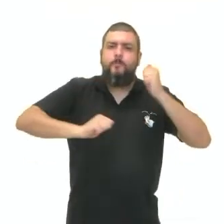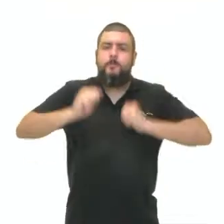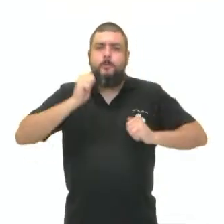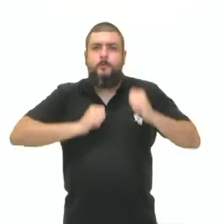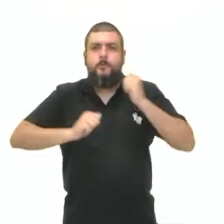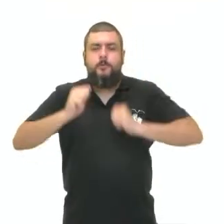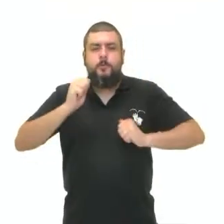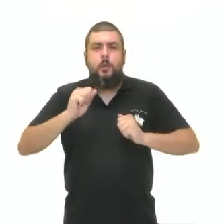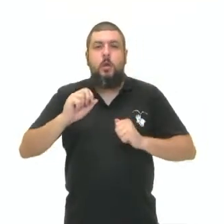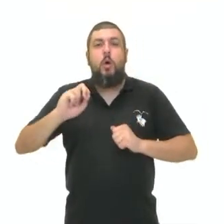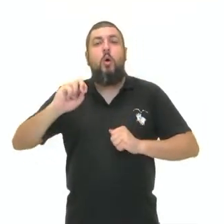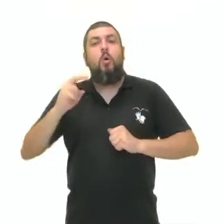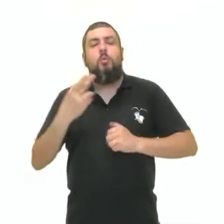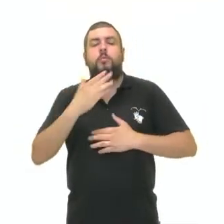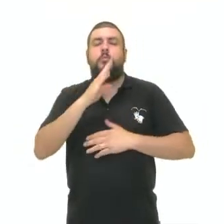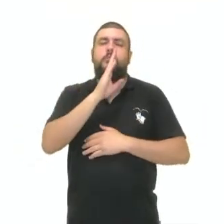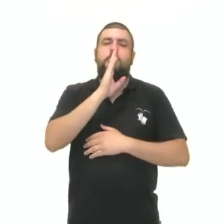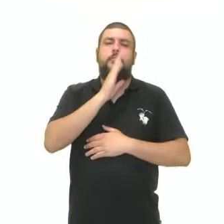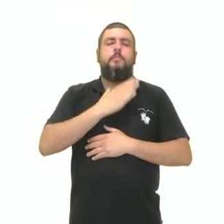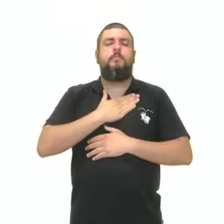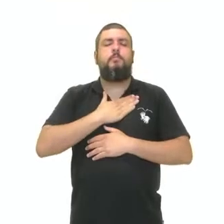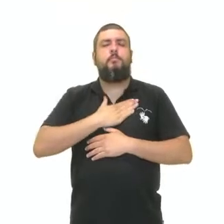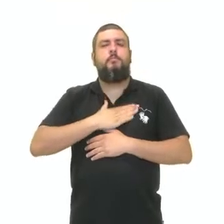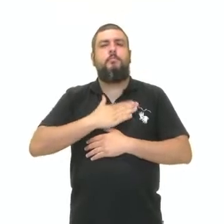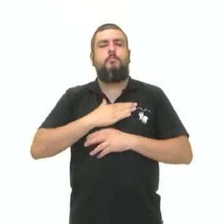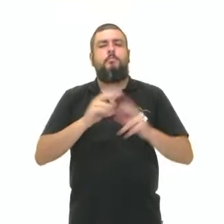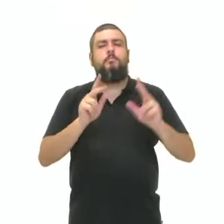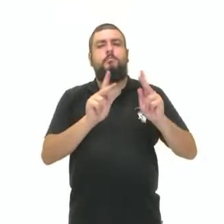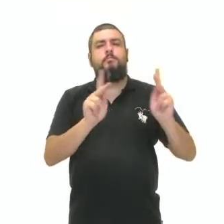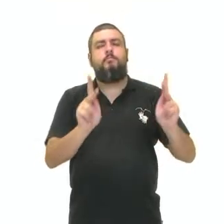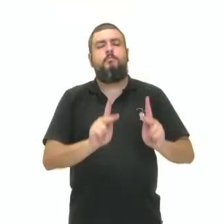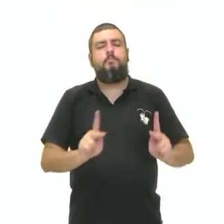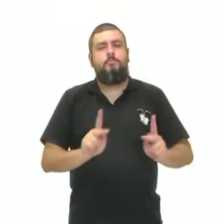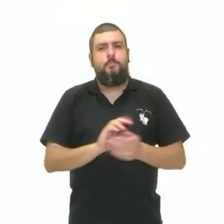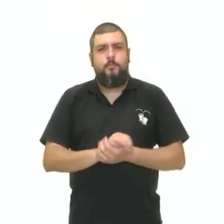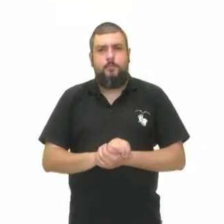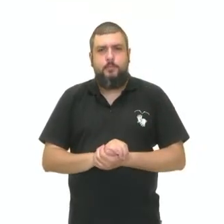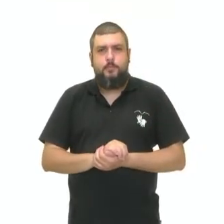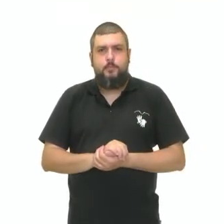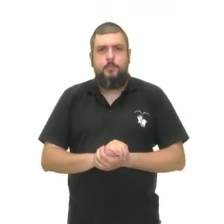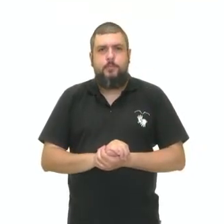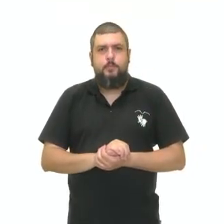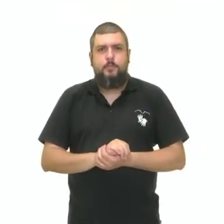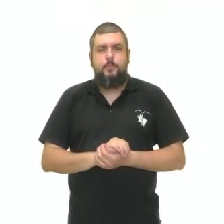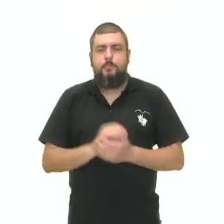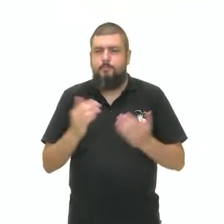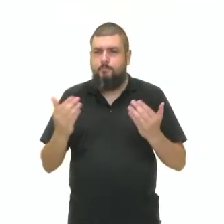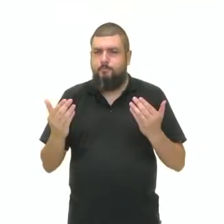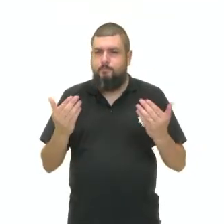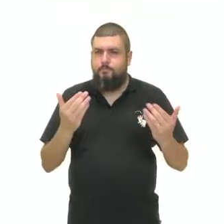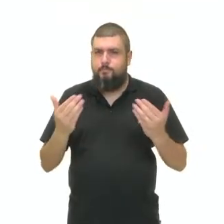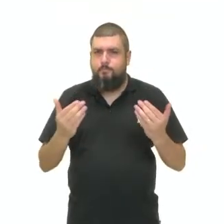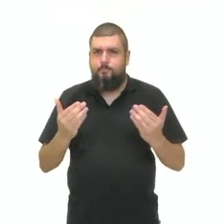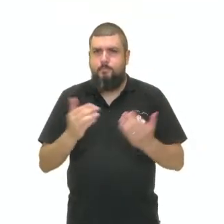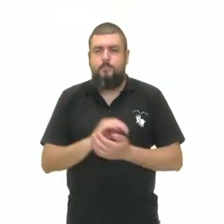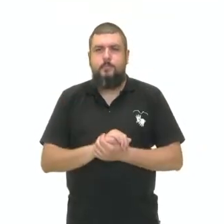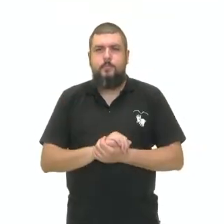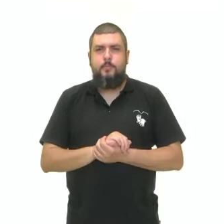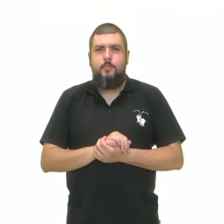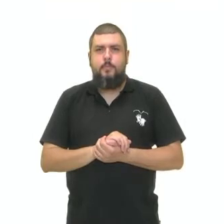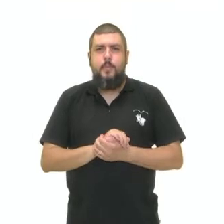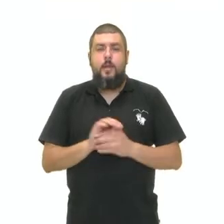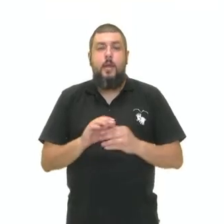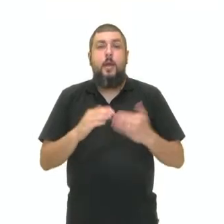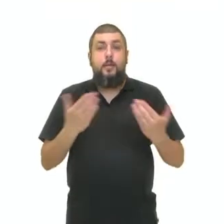estamos calmos, né, na calmaria, com tudo tranquilo em nossas vidas. Conseguiram imaginar? Então,